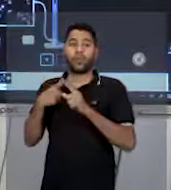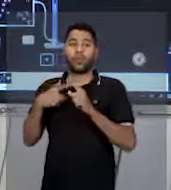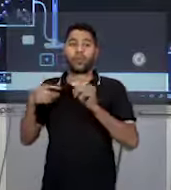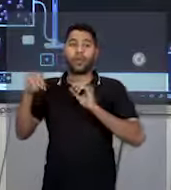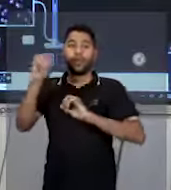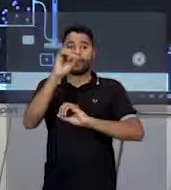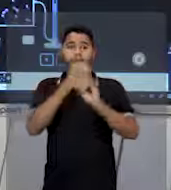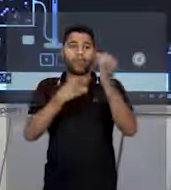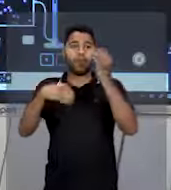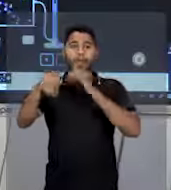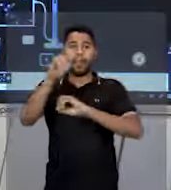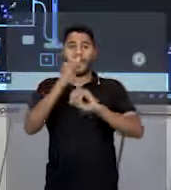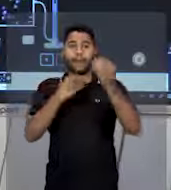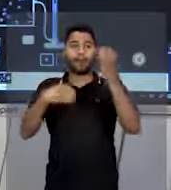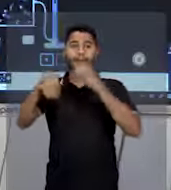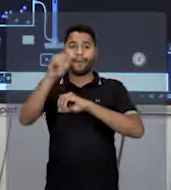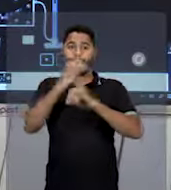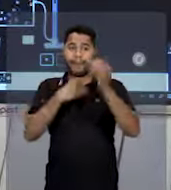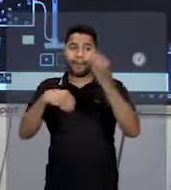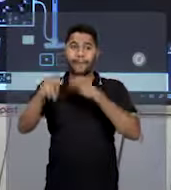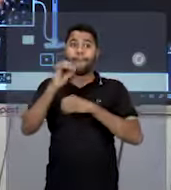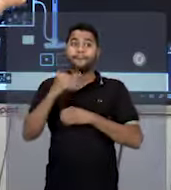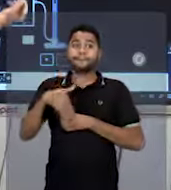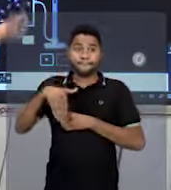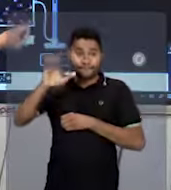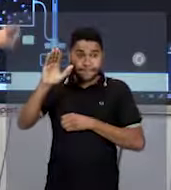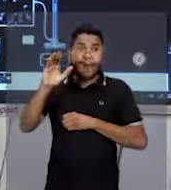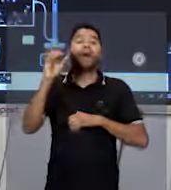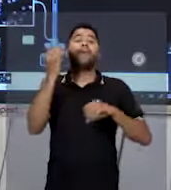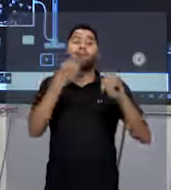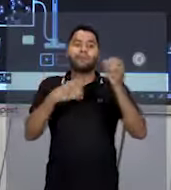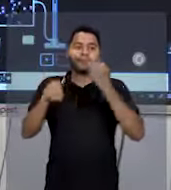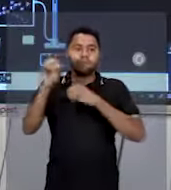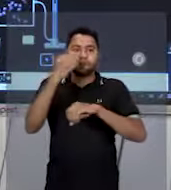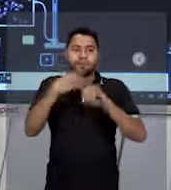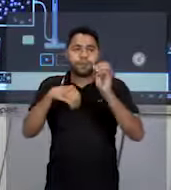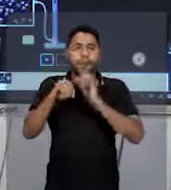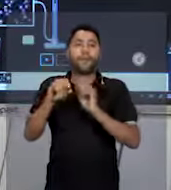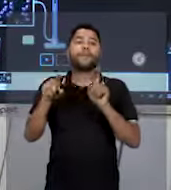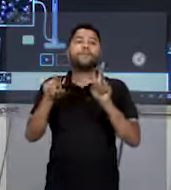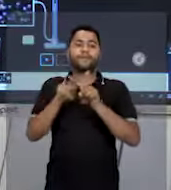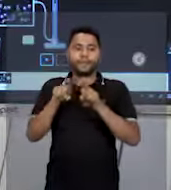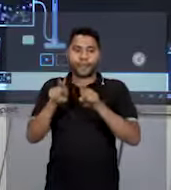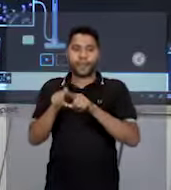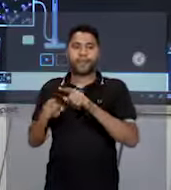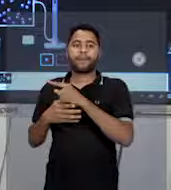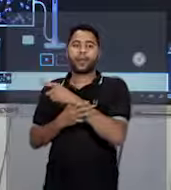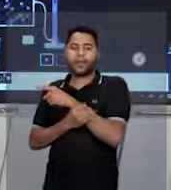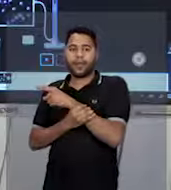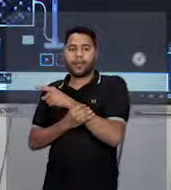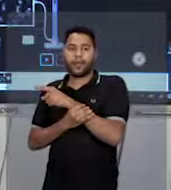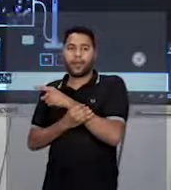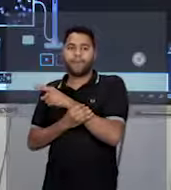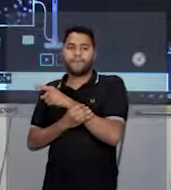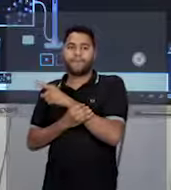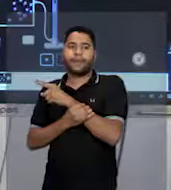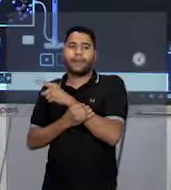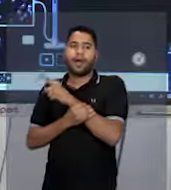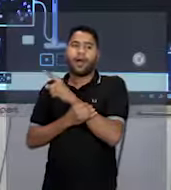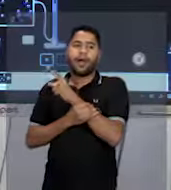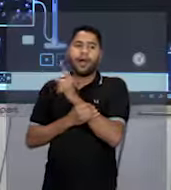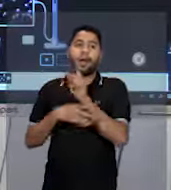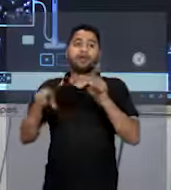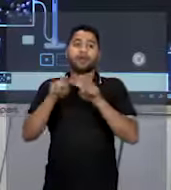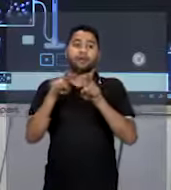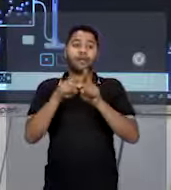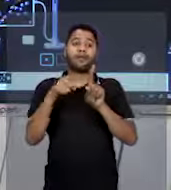gás elas estão batendo no recipiente. E quanto mais elas batem no recipiente, mais a temperatura ali vai sendo